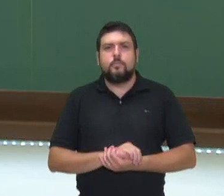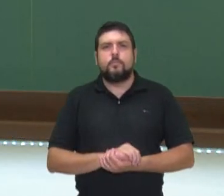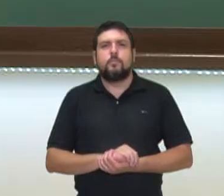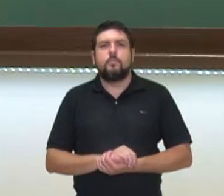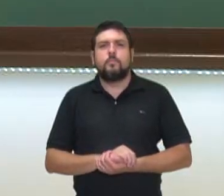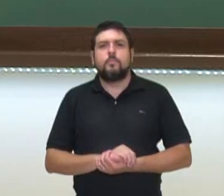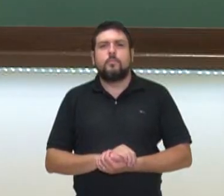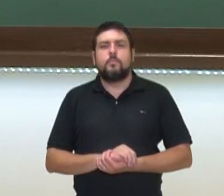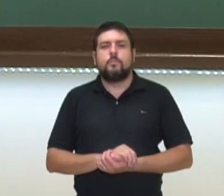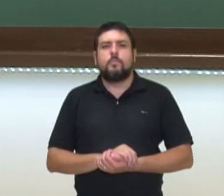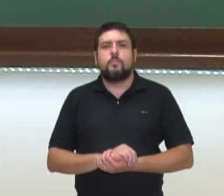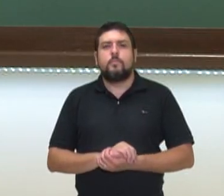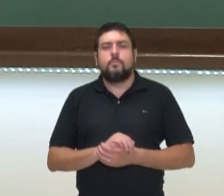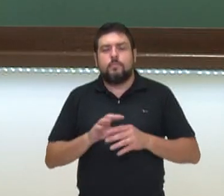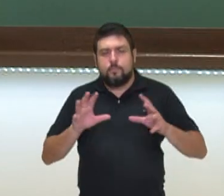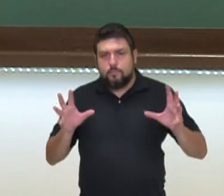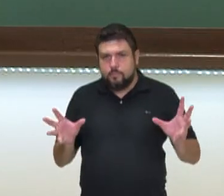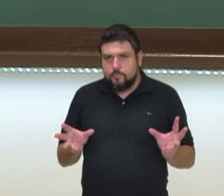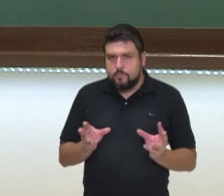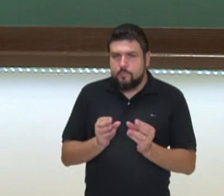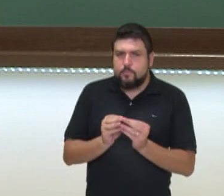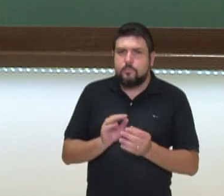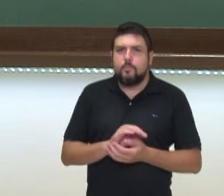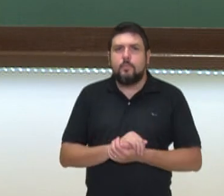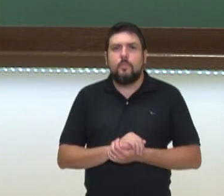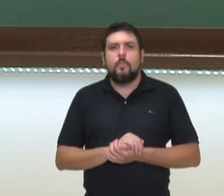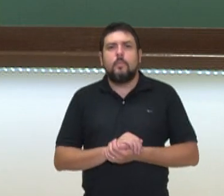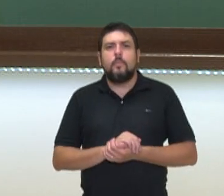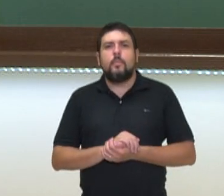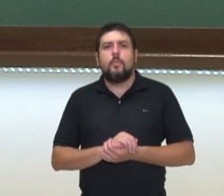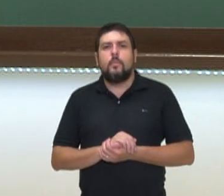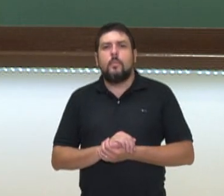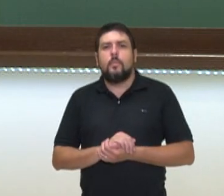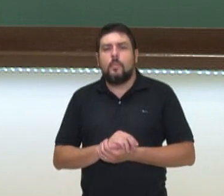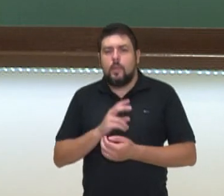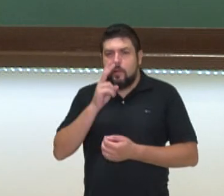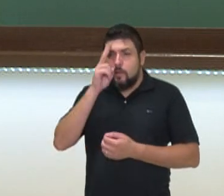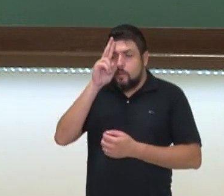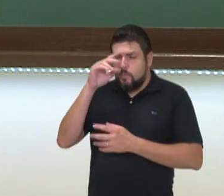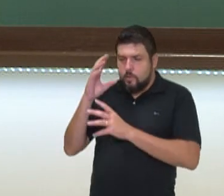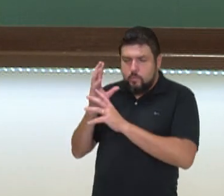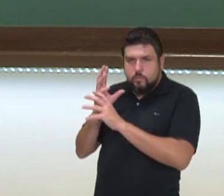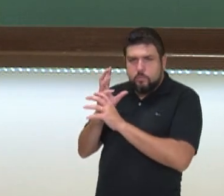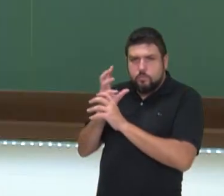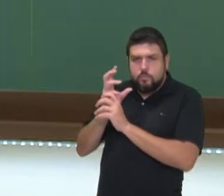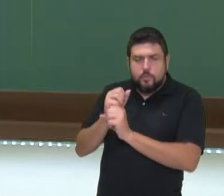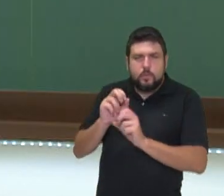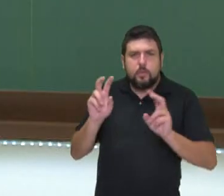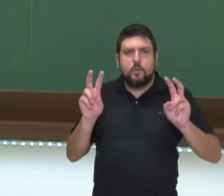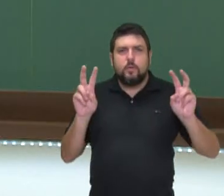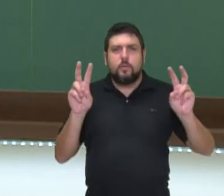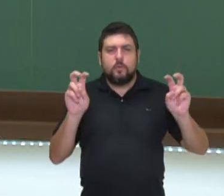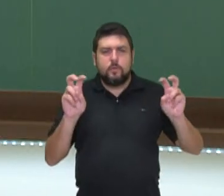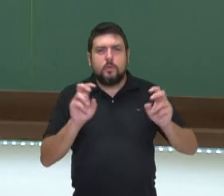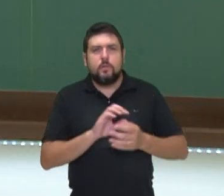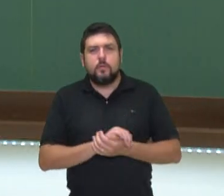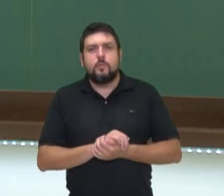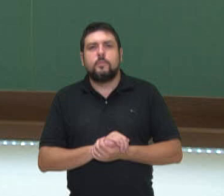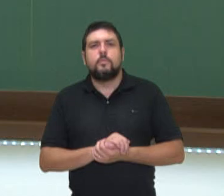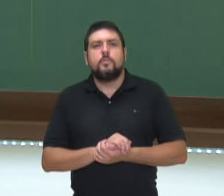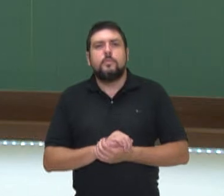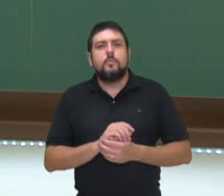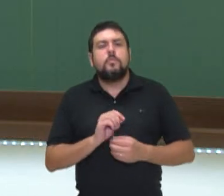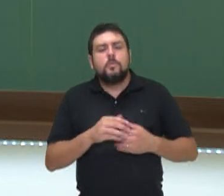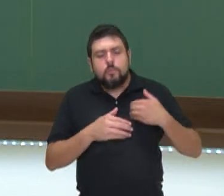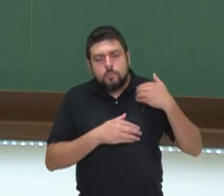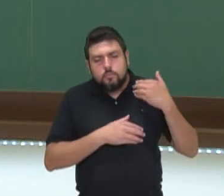Vamos lá para a retomada? Vamos lembrar um pouquinho desde o nosso início da nossa aula, do que a gente está falando, né? O que a gente falou no meio,